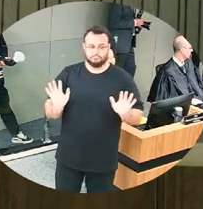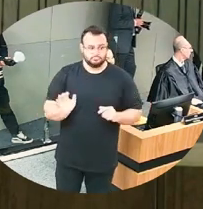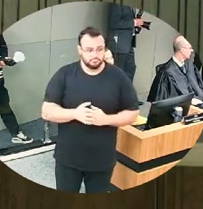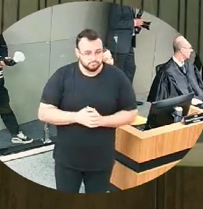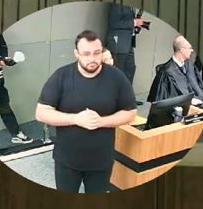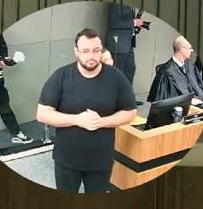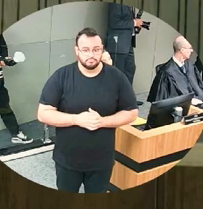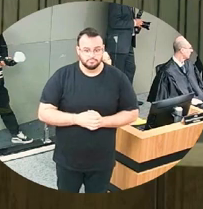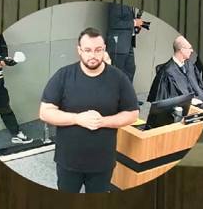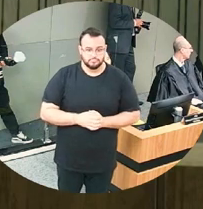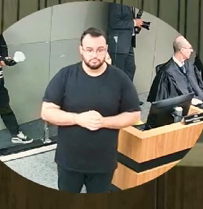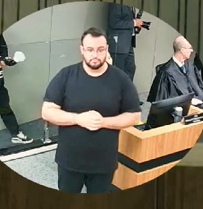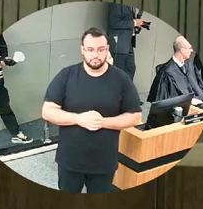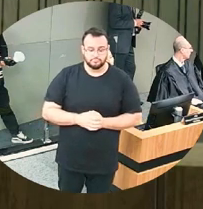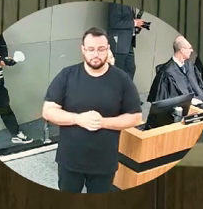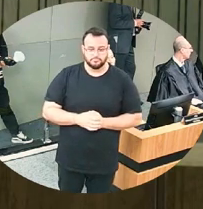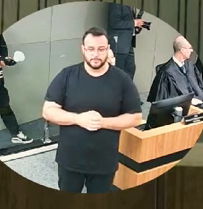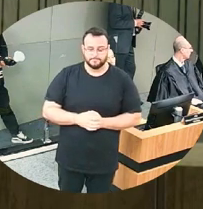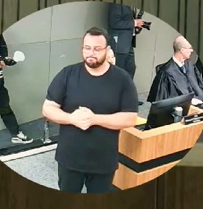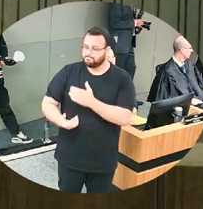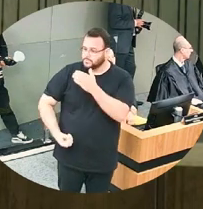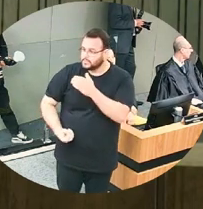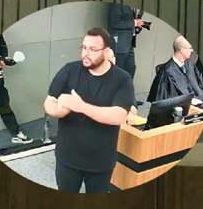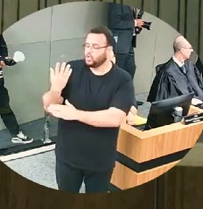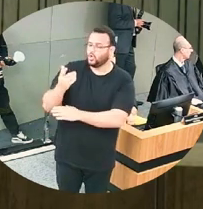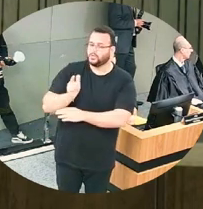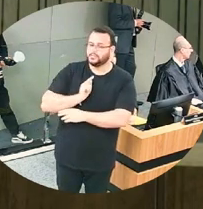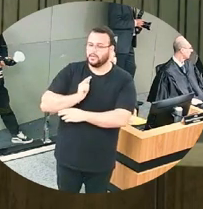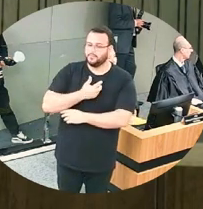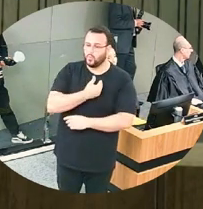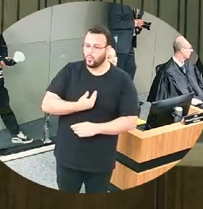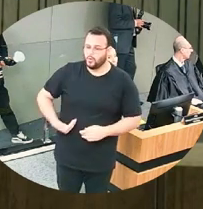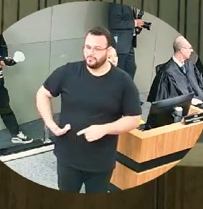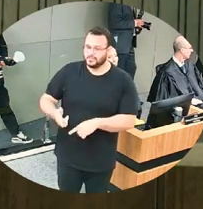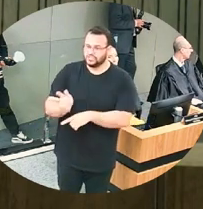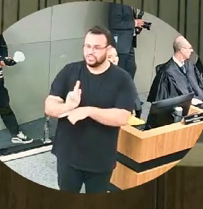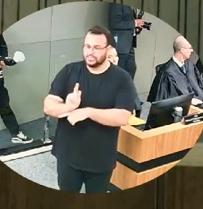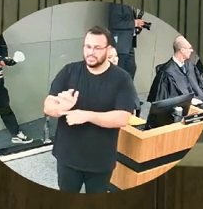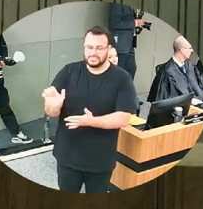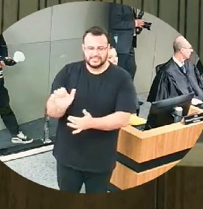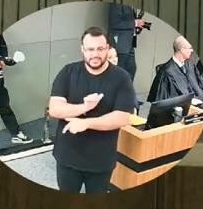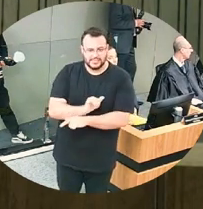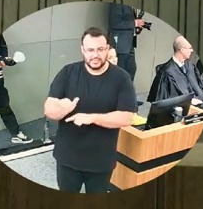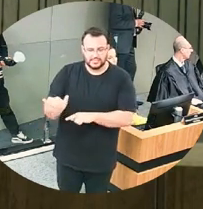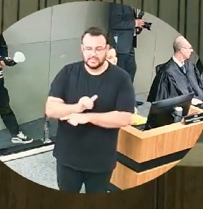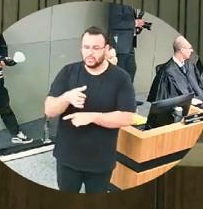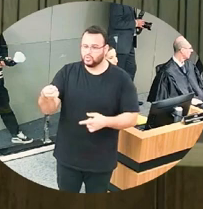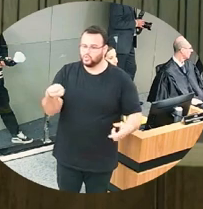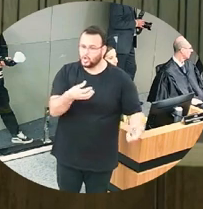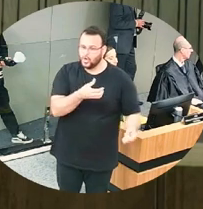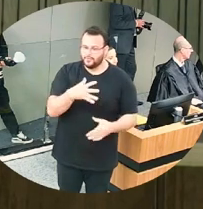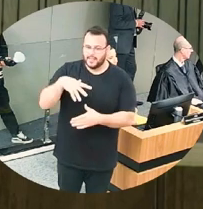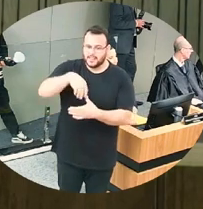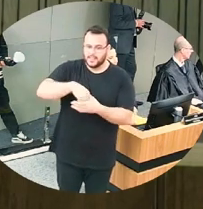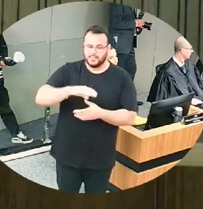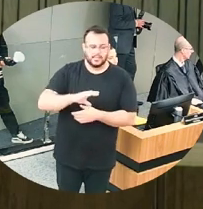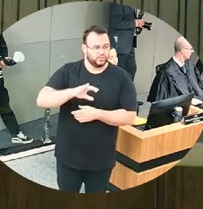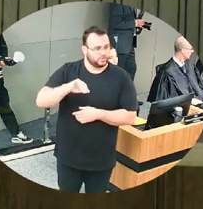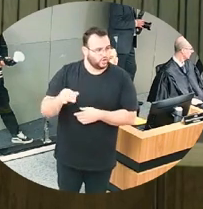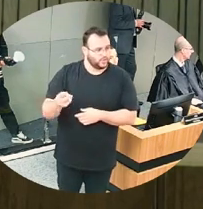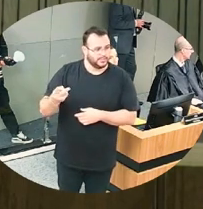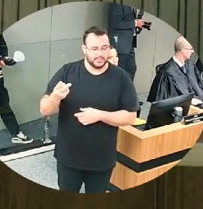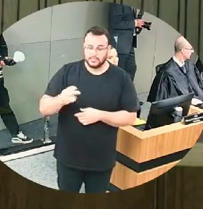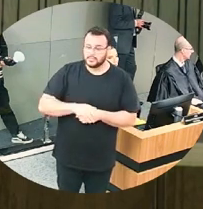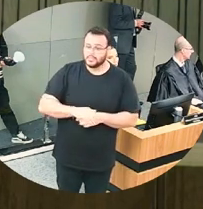né Eh é criamos uma governança de gestão estratégia e inovação uma cj2 uma divisão